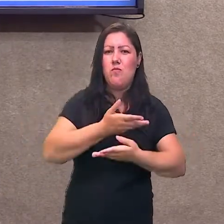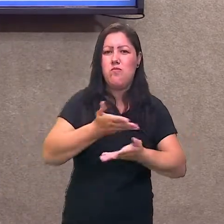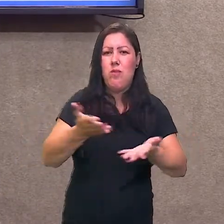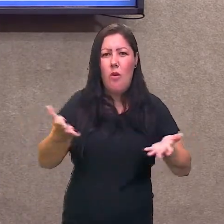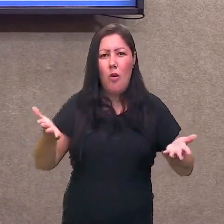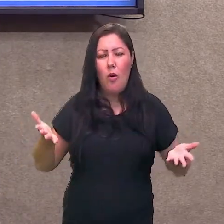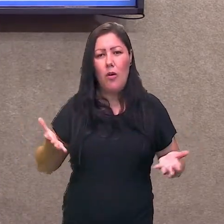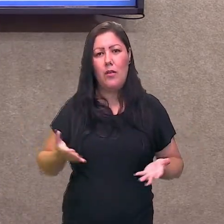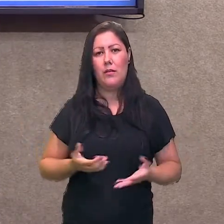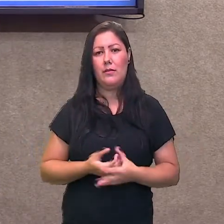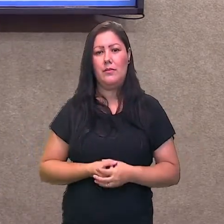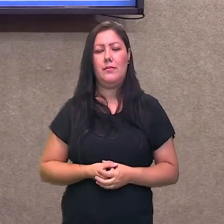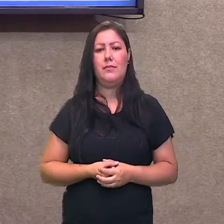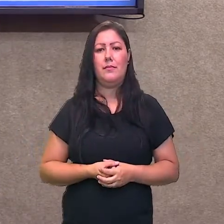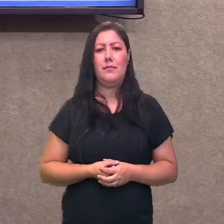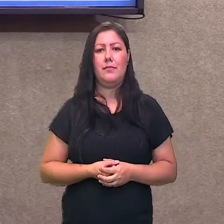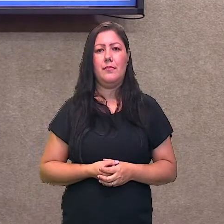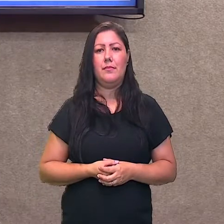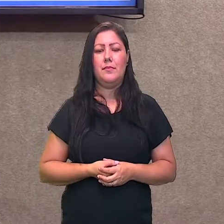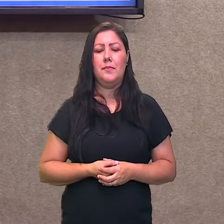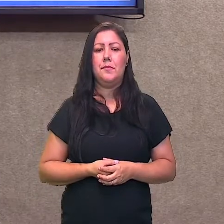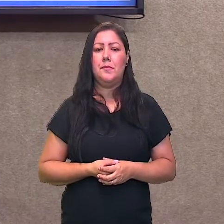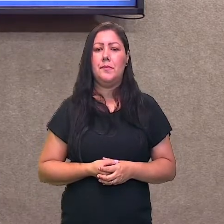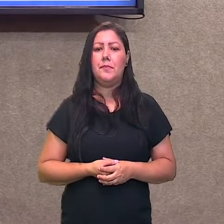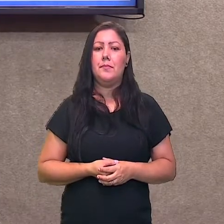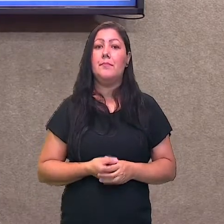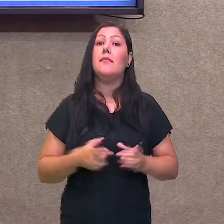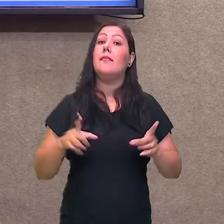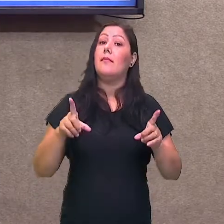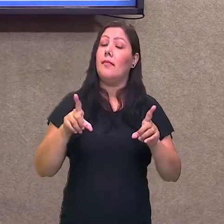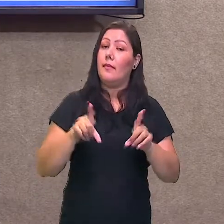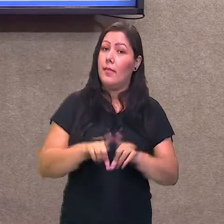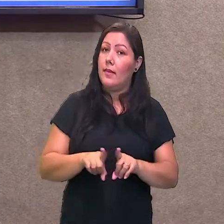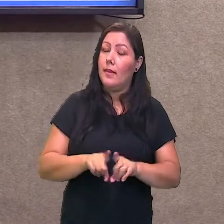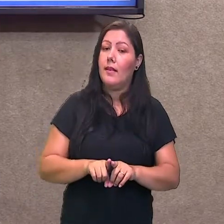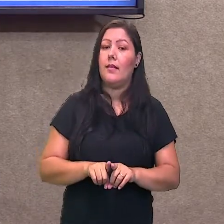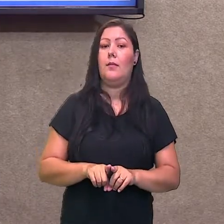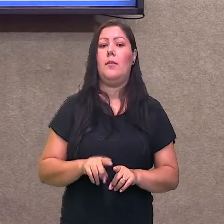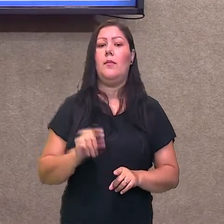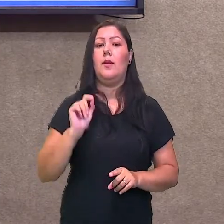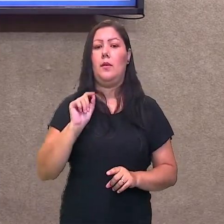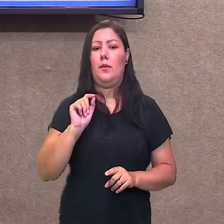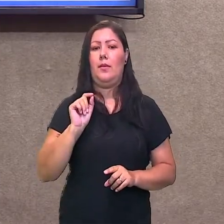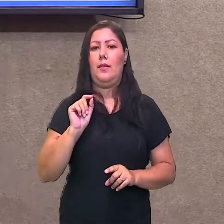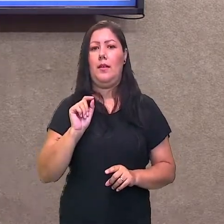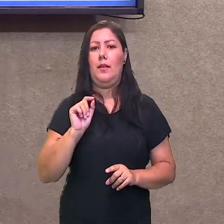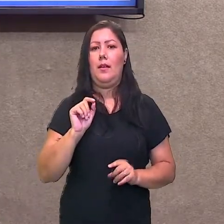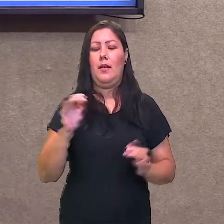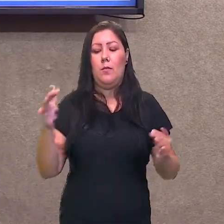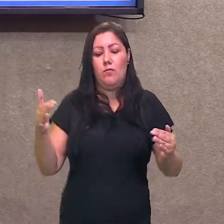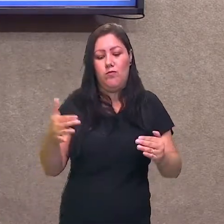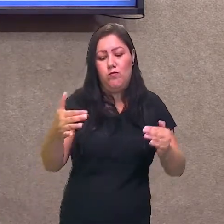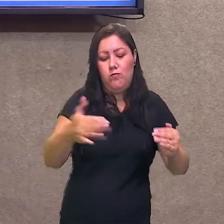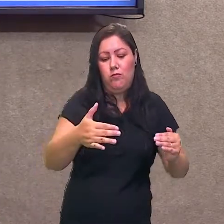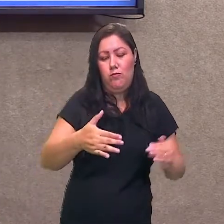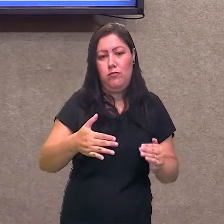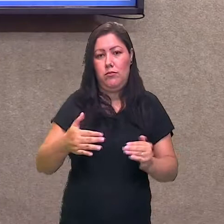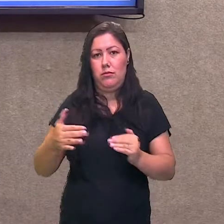extensão toda, mas que também precisa ser resguardado.